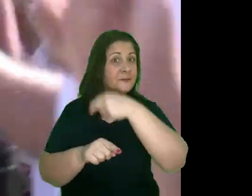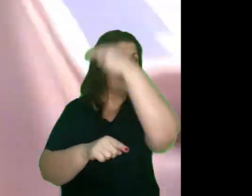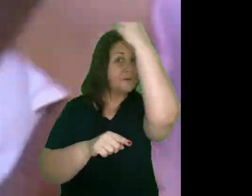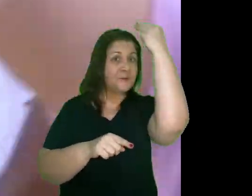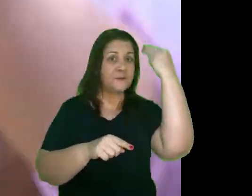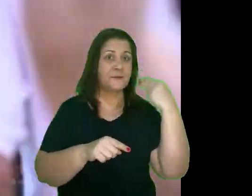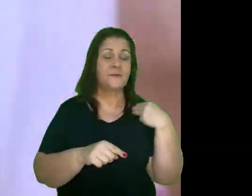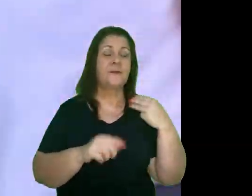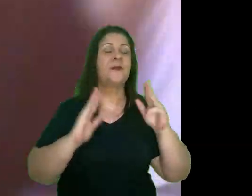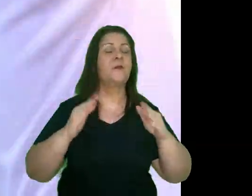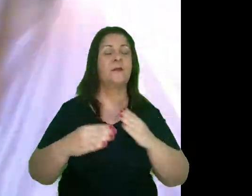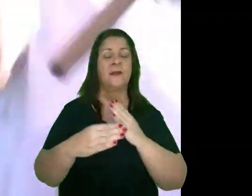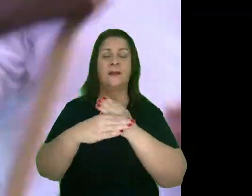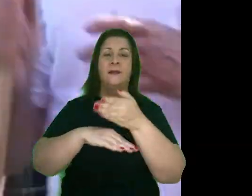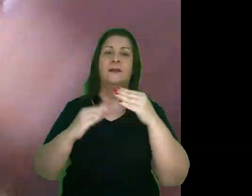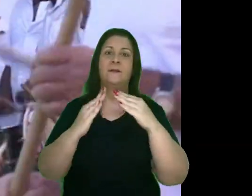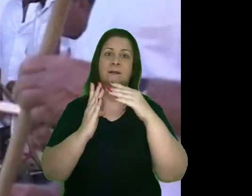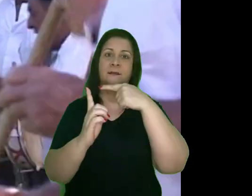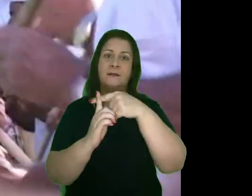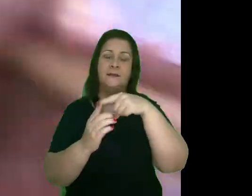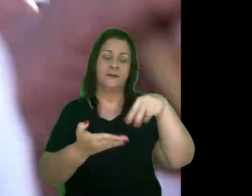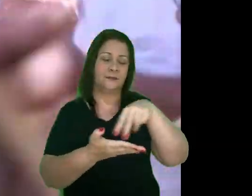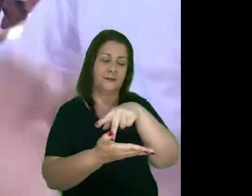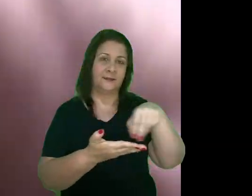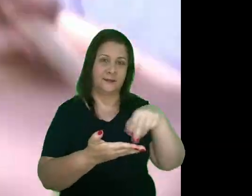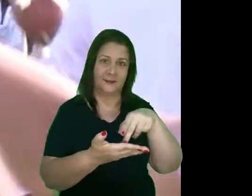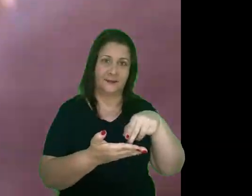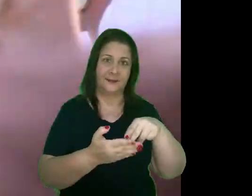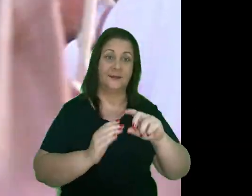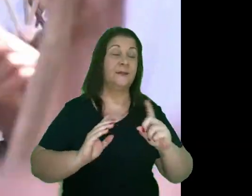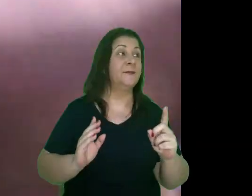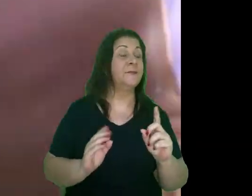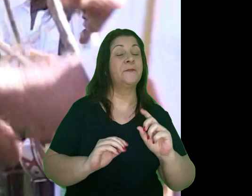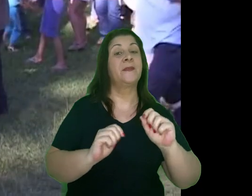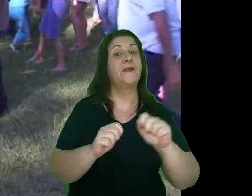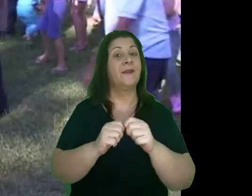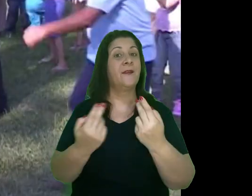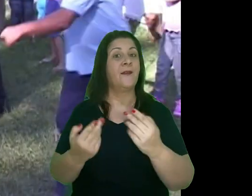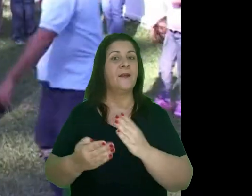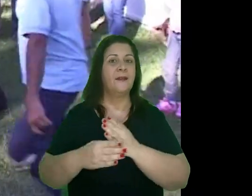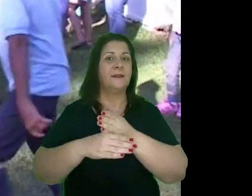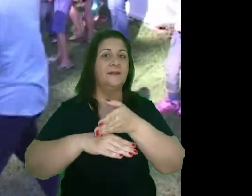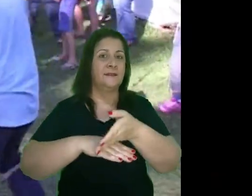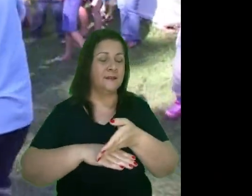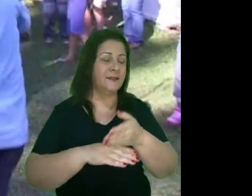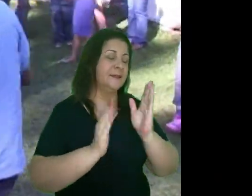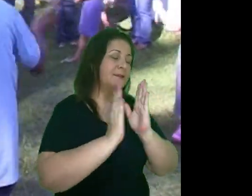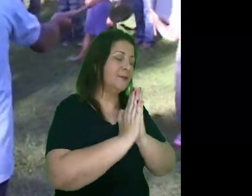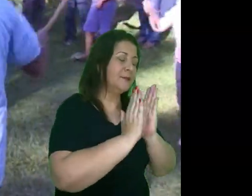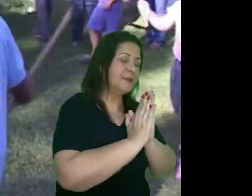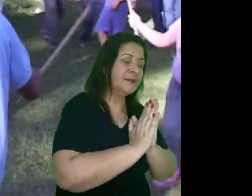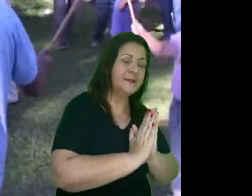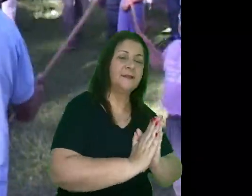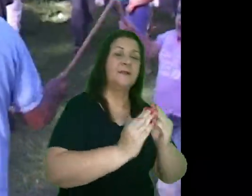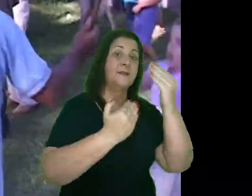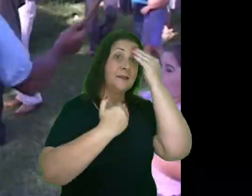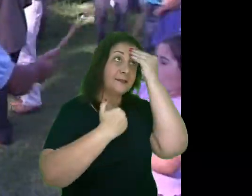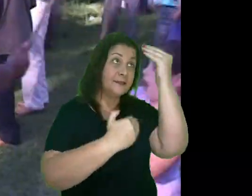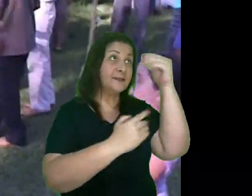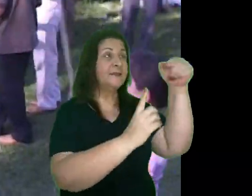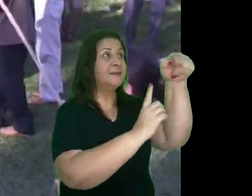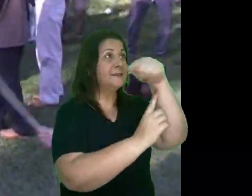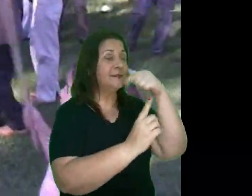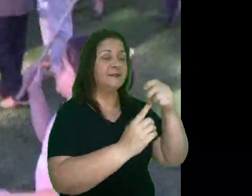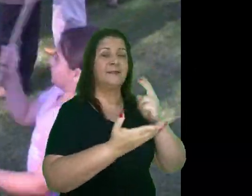Rosário, nunca entram na igreja dançando. São divididas em encenações de chegada, oferendas, preces, agradecimentos